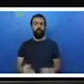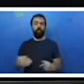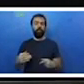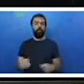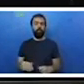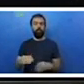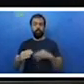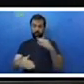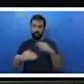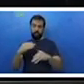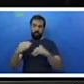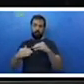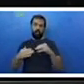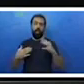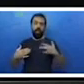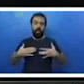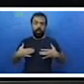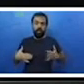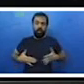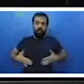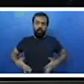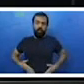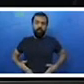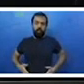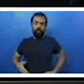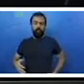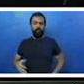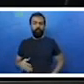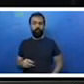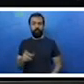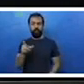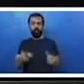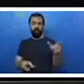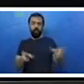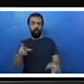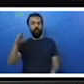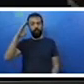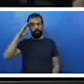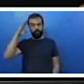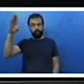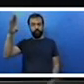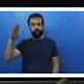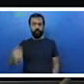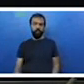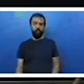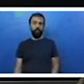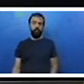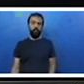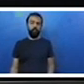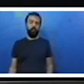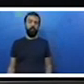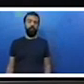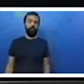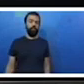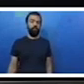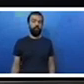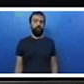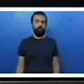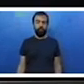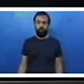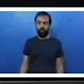corpo das pessoas do exército, para que eles pudessem ir a campo e desempenhar os seus papéis de melhor maneira